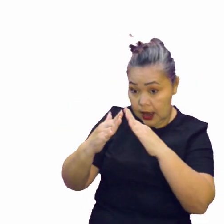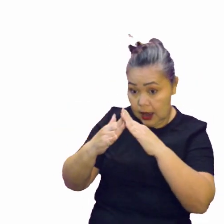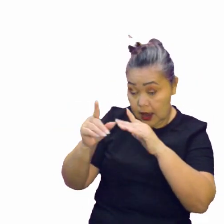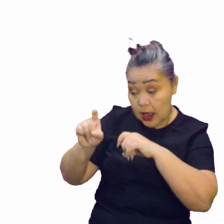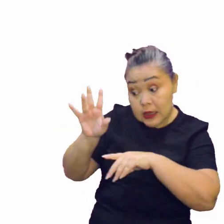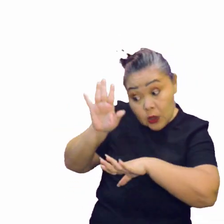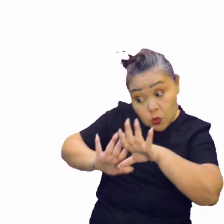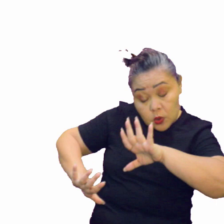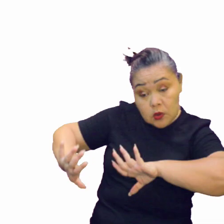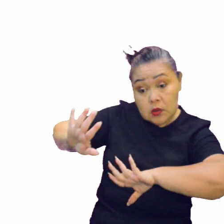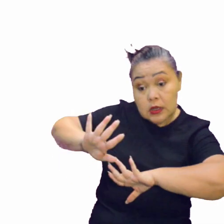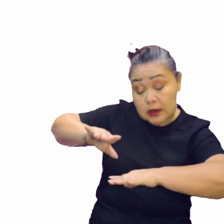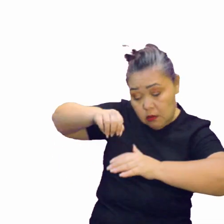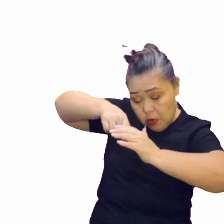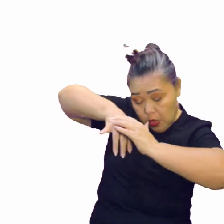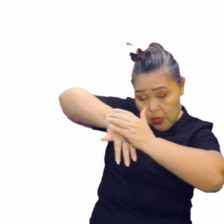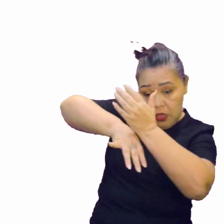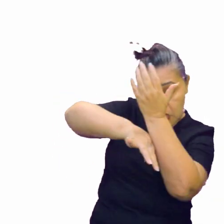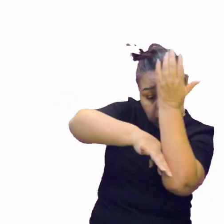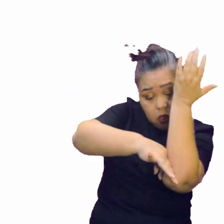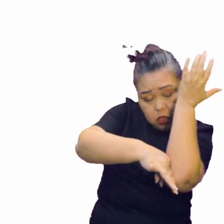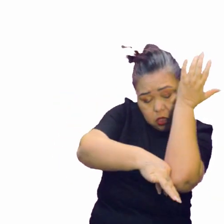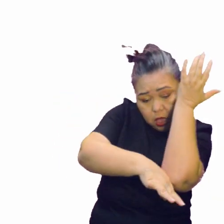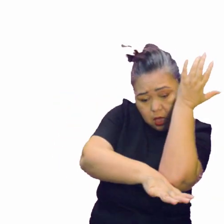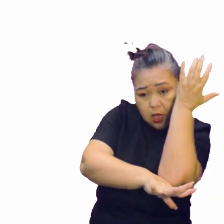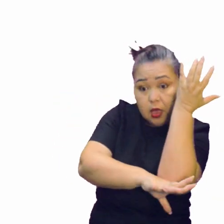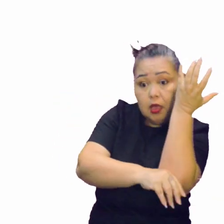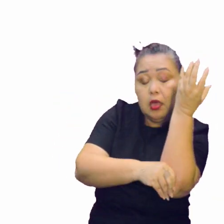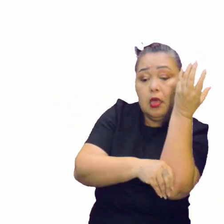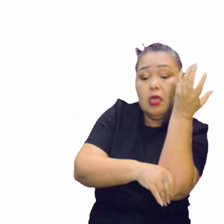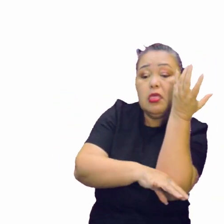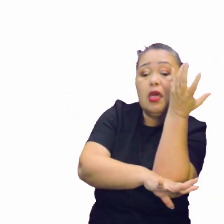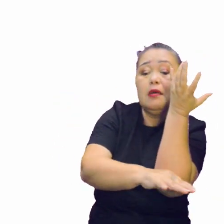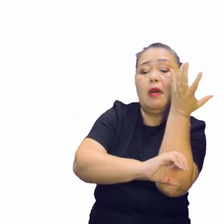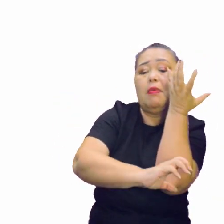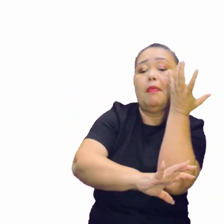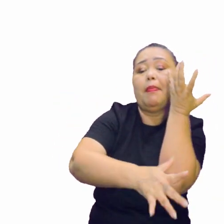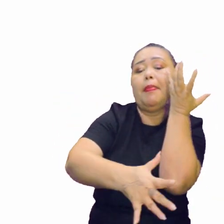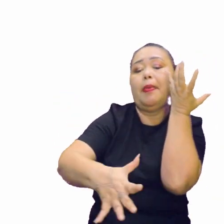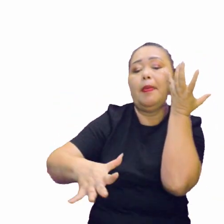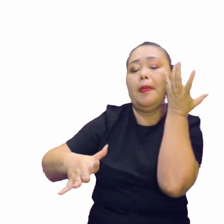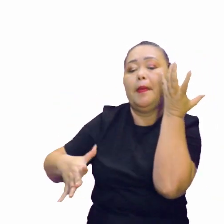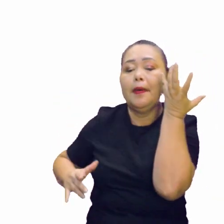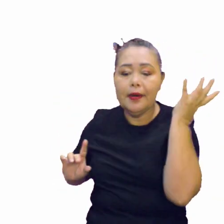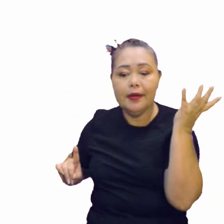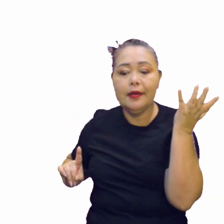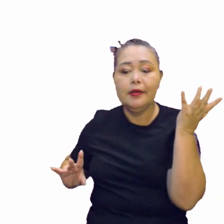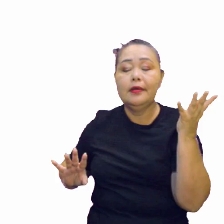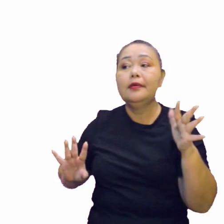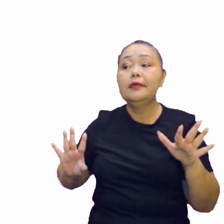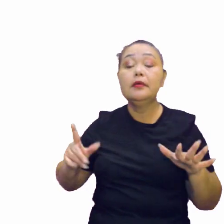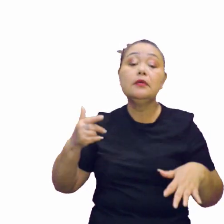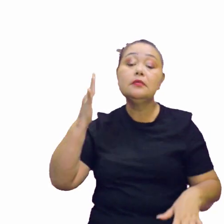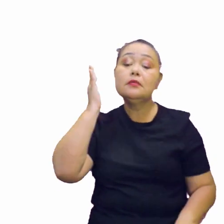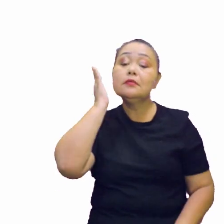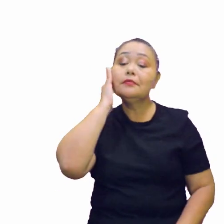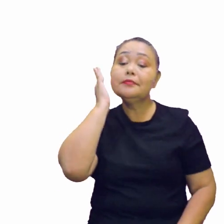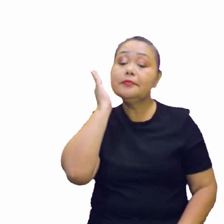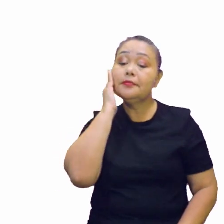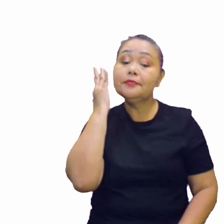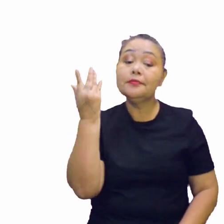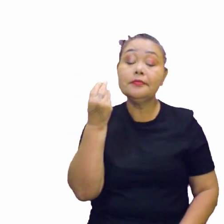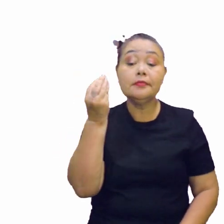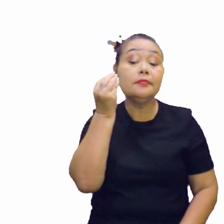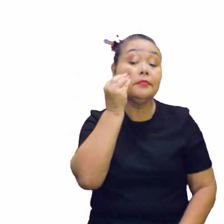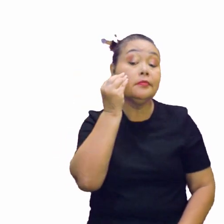se a raiz não for profunda, ela quebra a calçada todinha. Entendeu? Então, você tem que verificar, quando você está inserindo